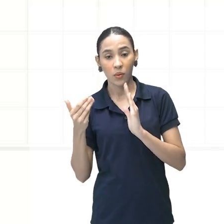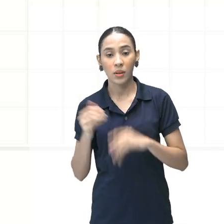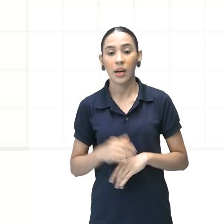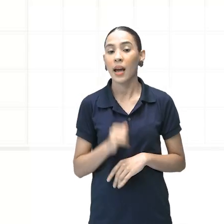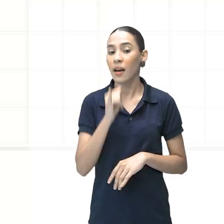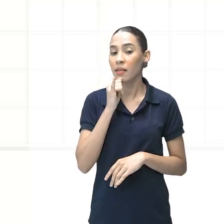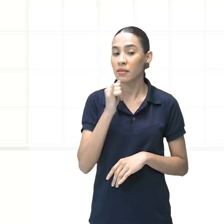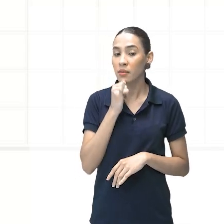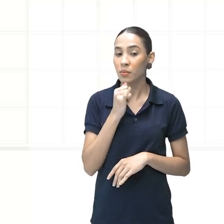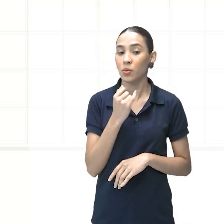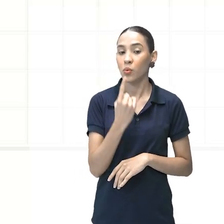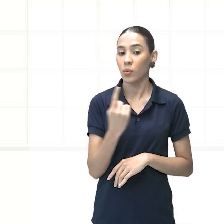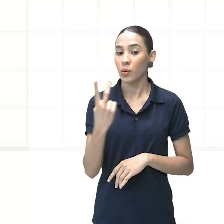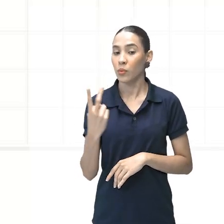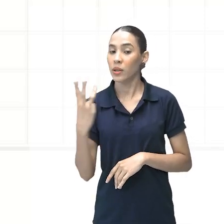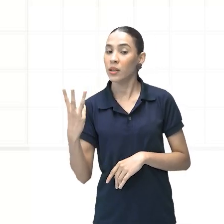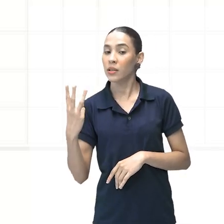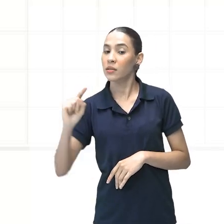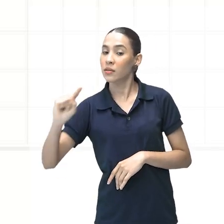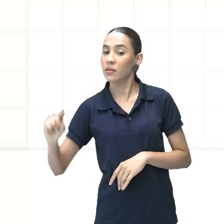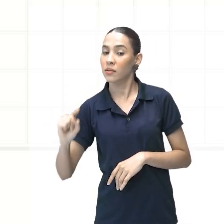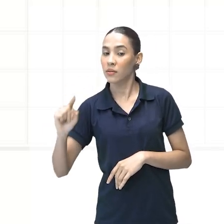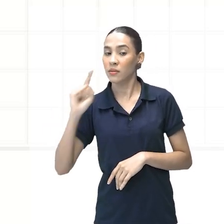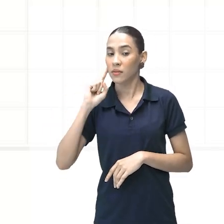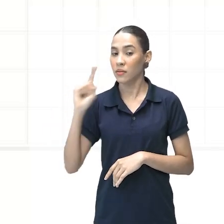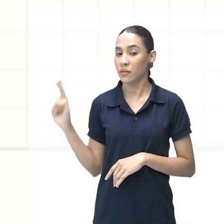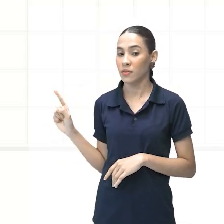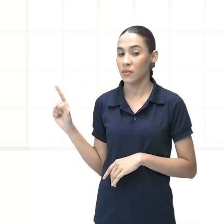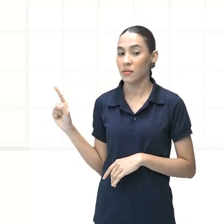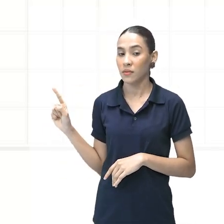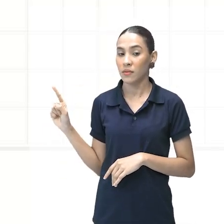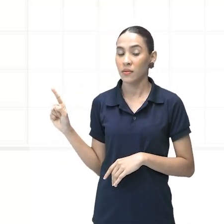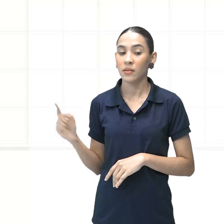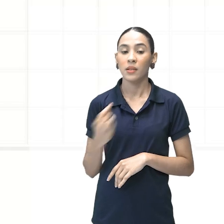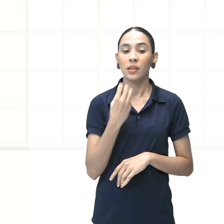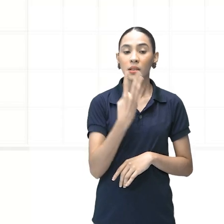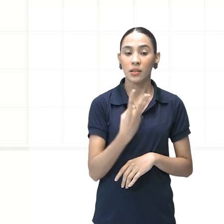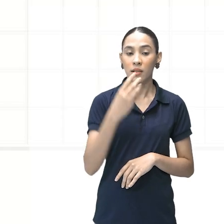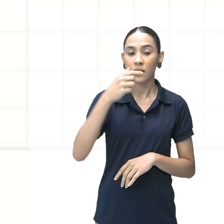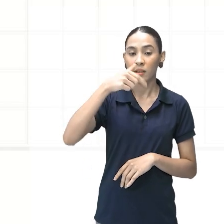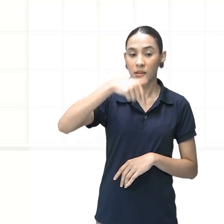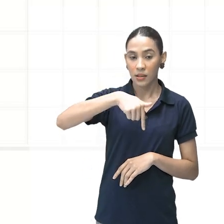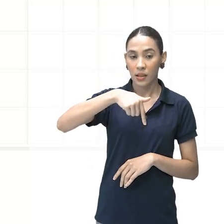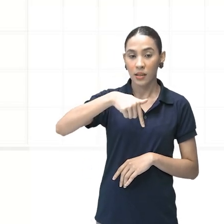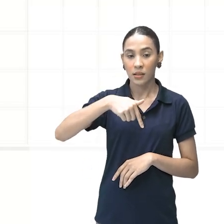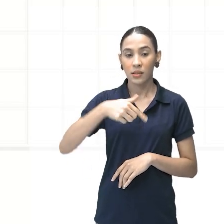1, 2, 3. Teve mais uma casinha. Então, vai ficar